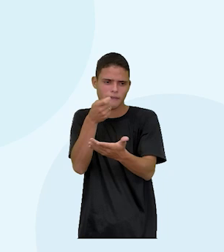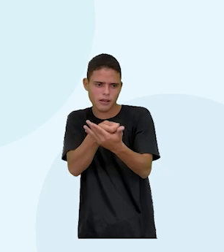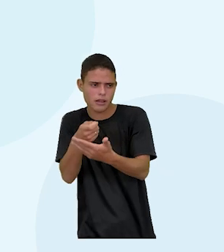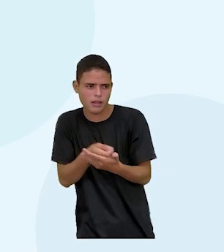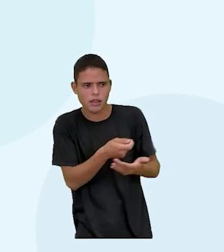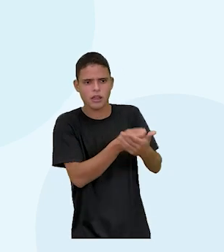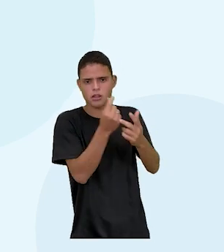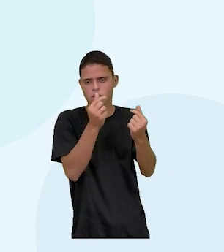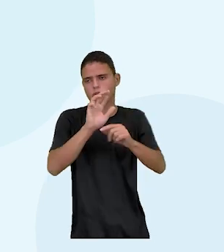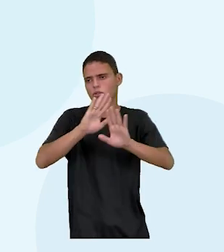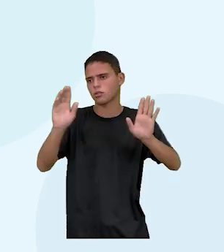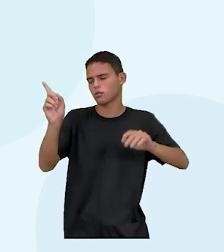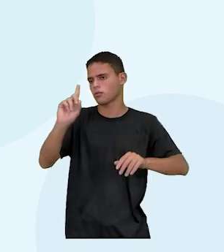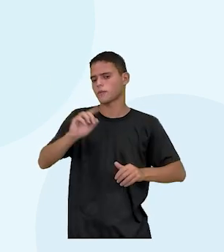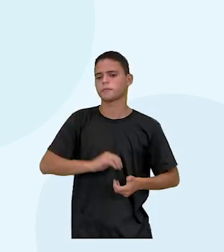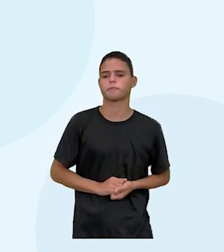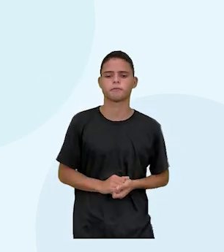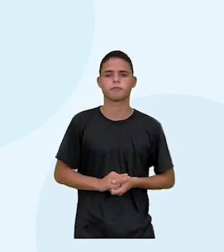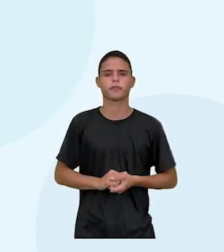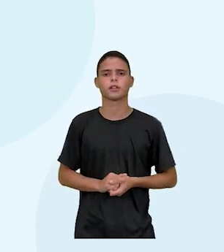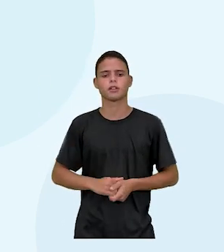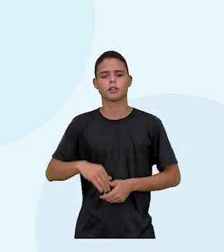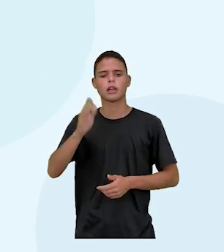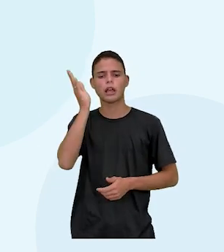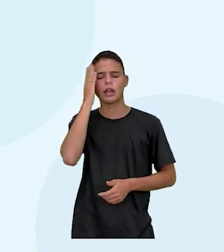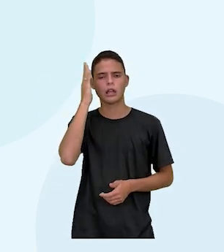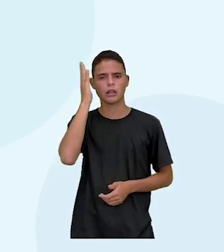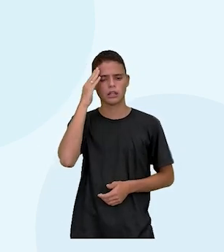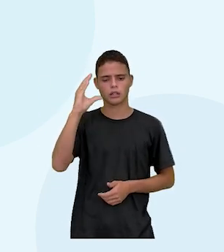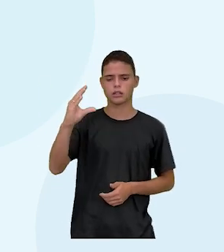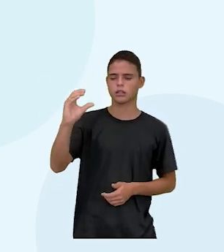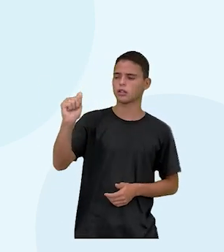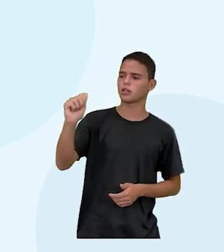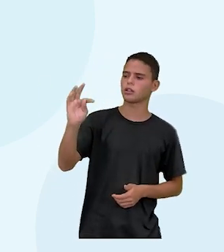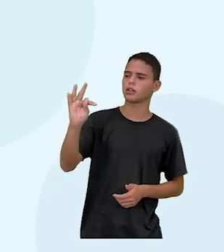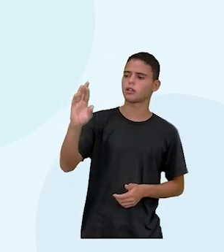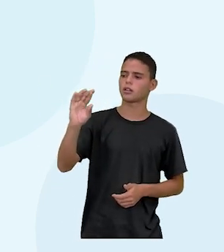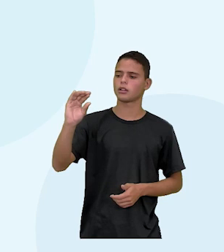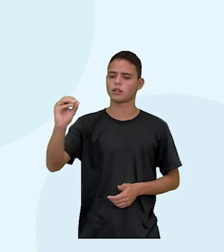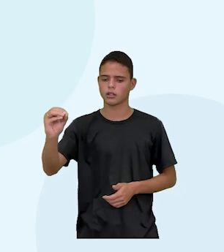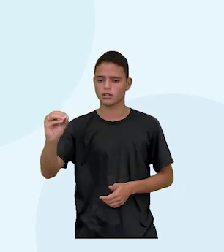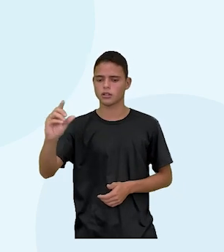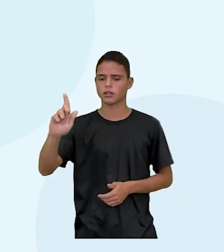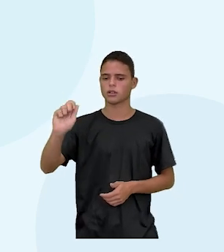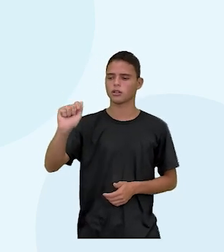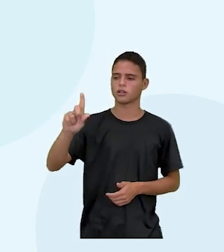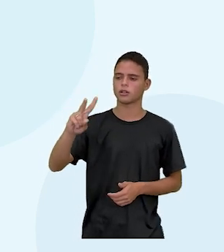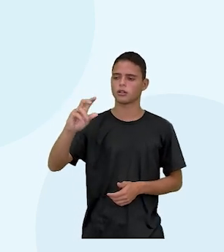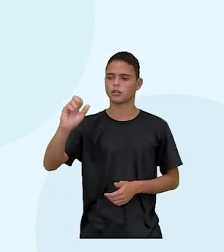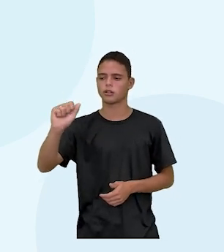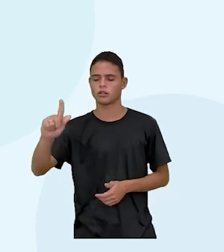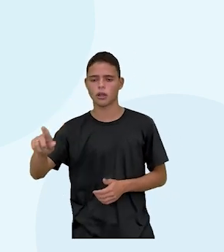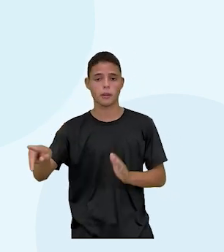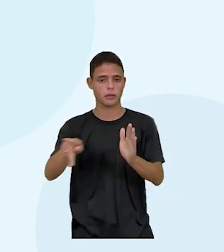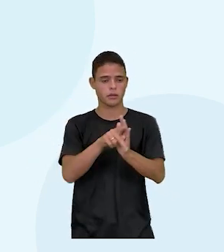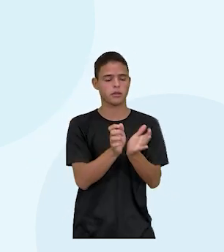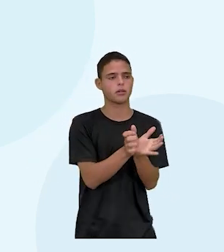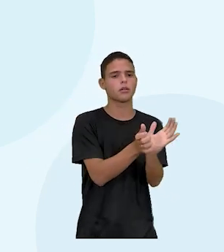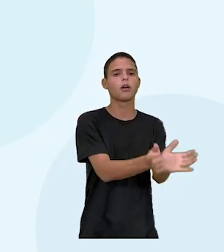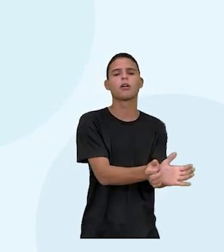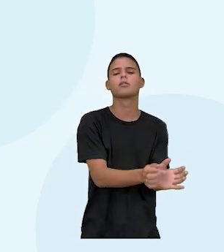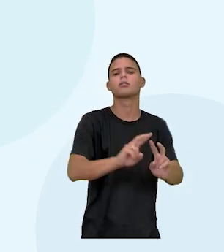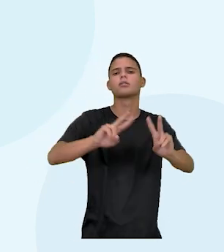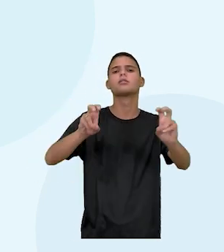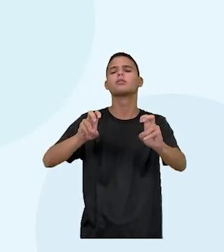como aqui só por dinheiro. Sabedor de que o poema de Castro Alves aborda o tema da escravidão do povo africano, o que significa o